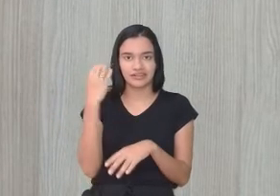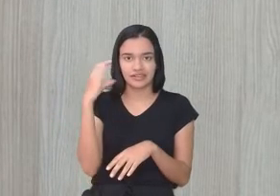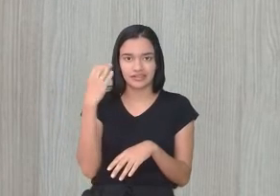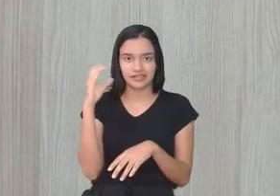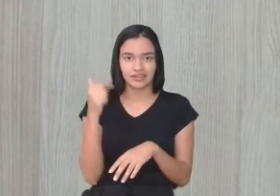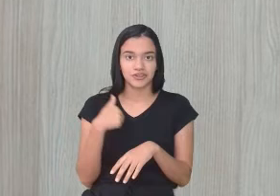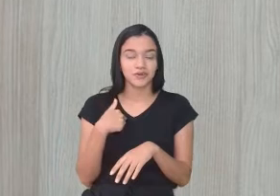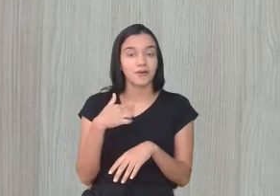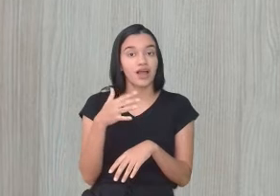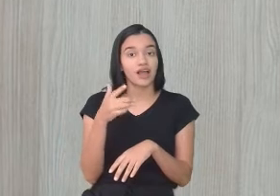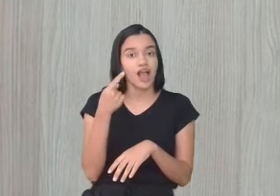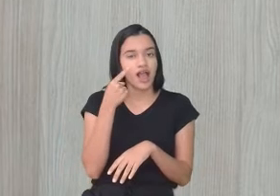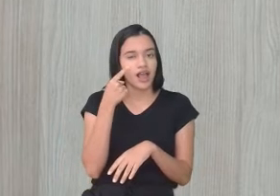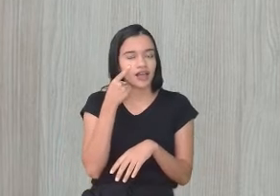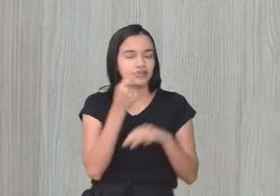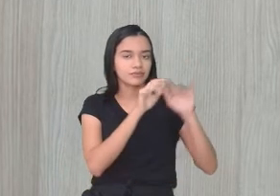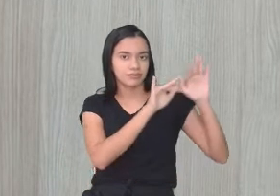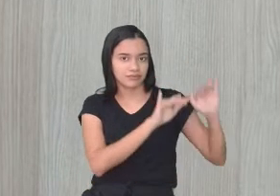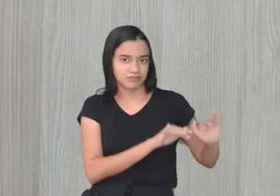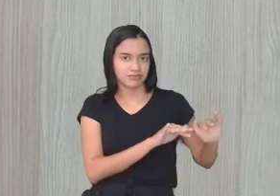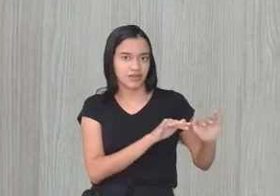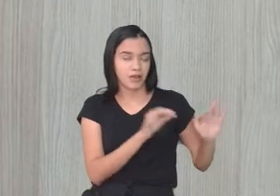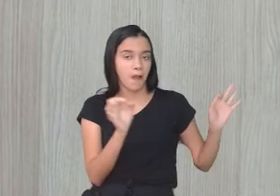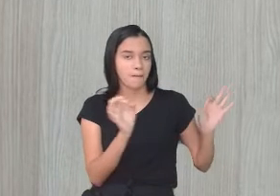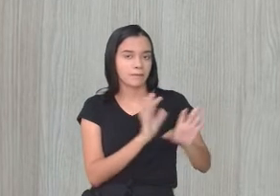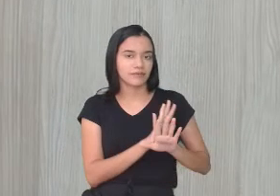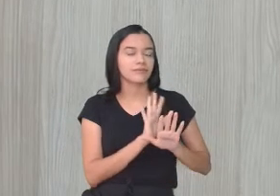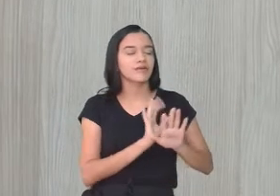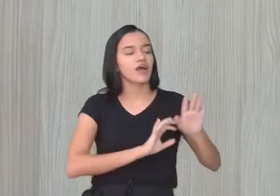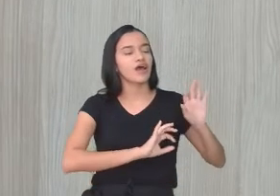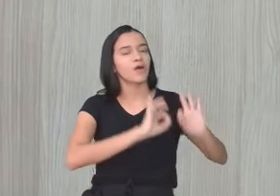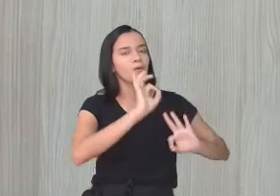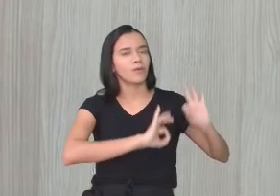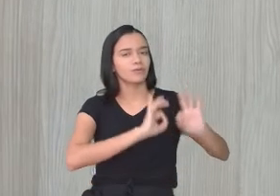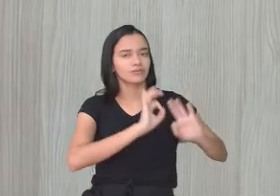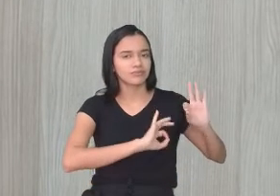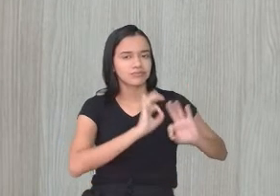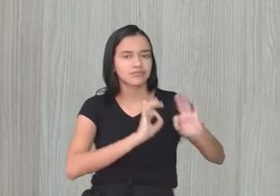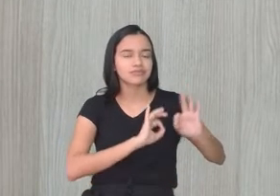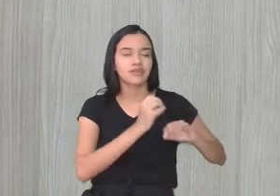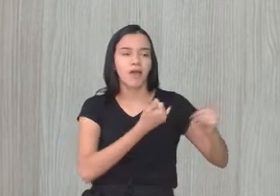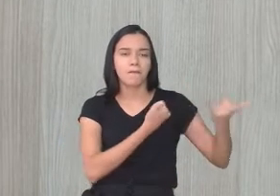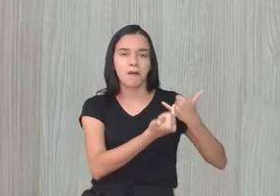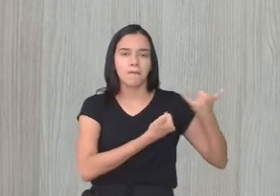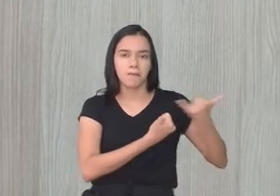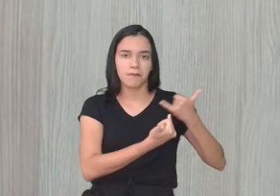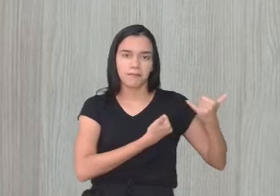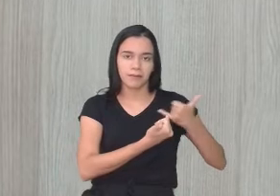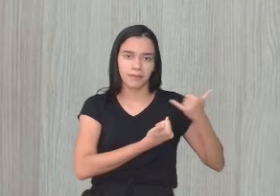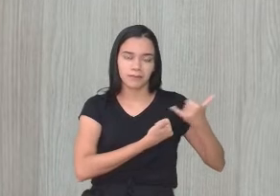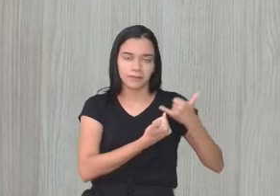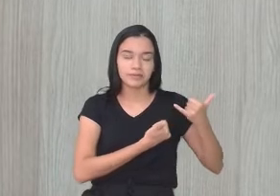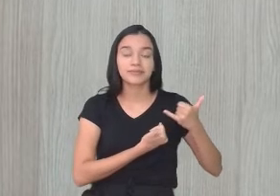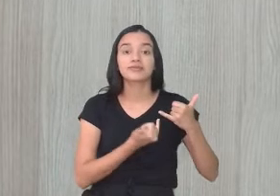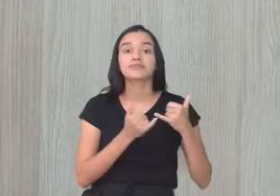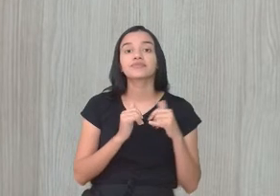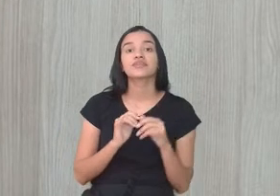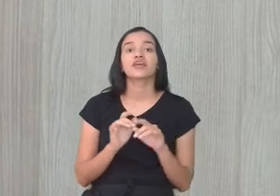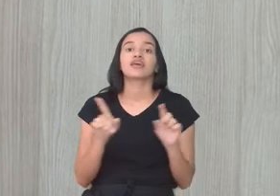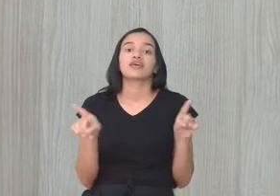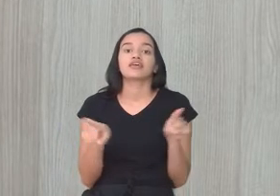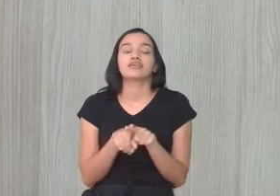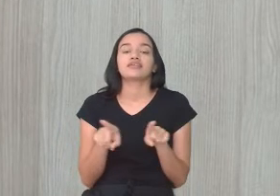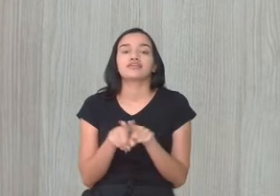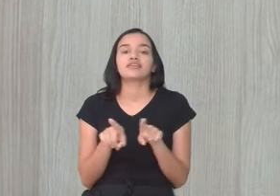estou aqui ligadinha no chat, pronta, né, para interagir, passar para a professora Cláudia as informações que vocês estão deixando aqui. E em